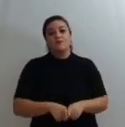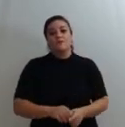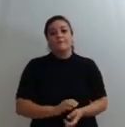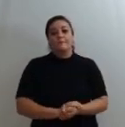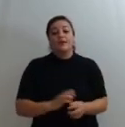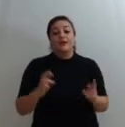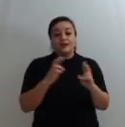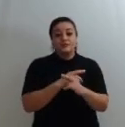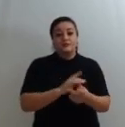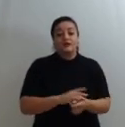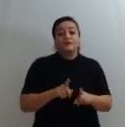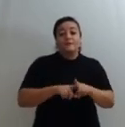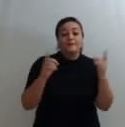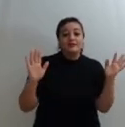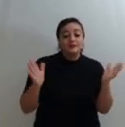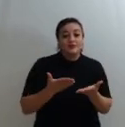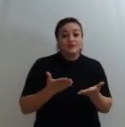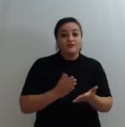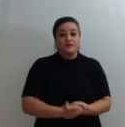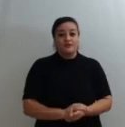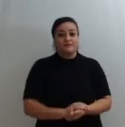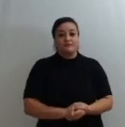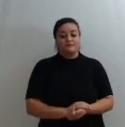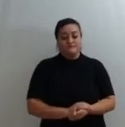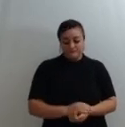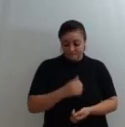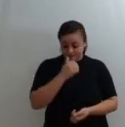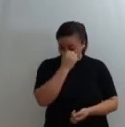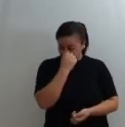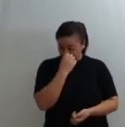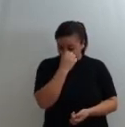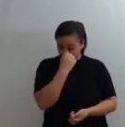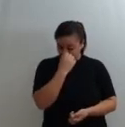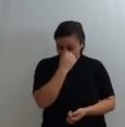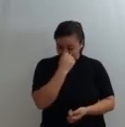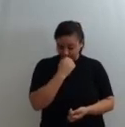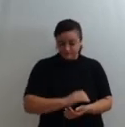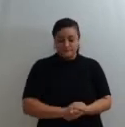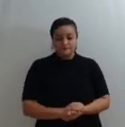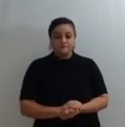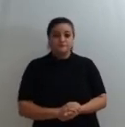a intenção, então, é a afetação para a